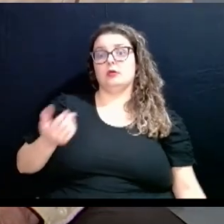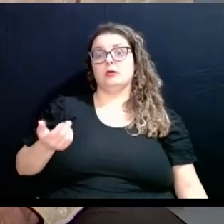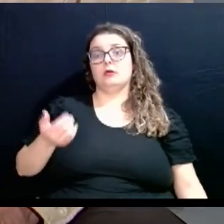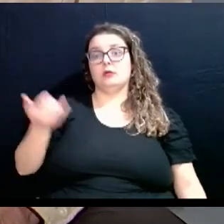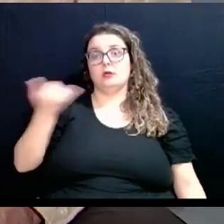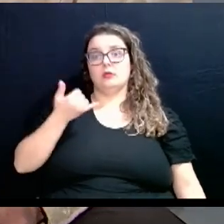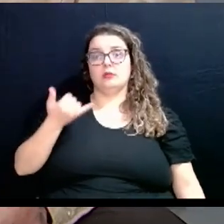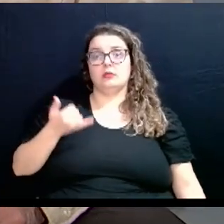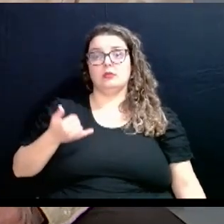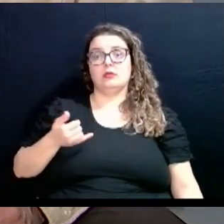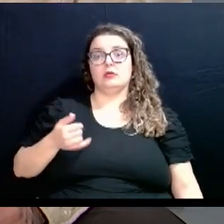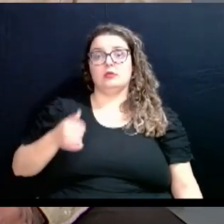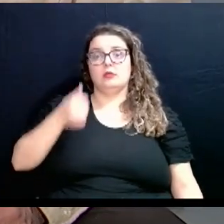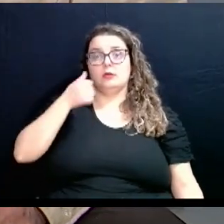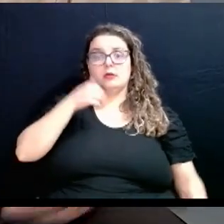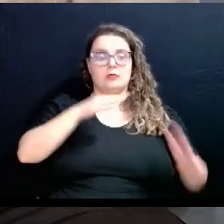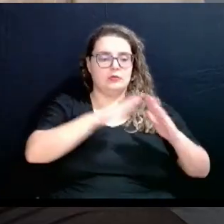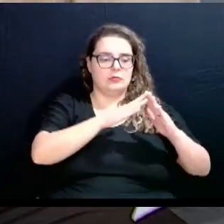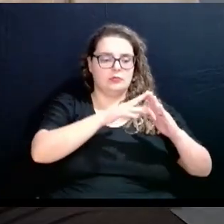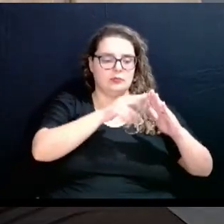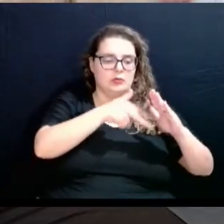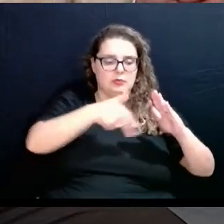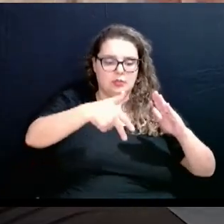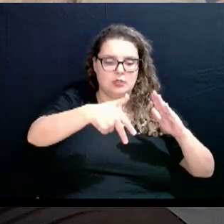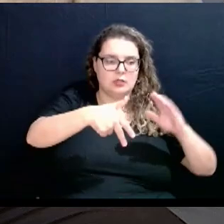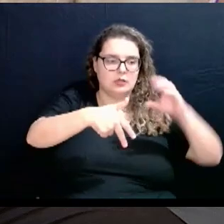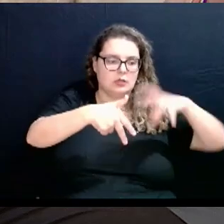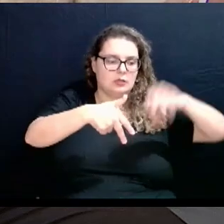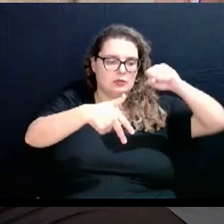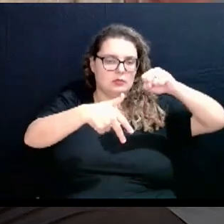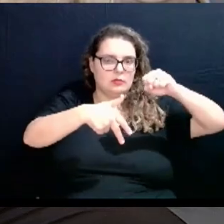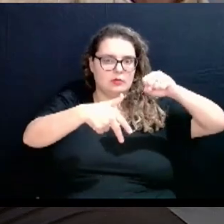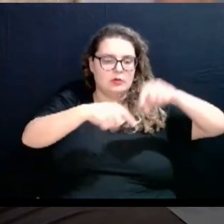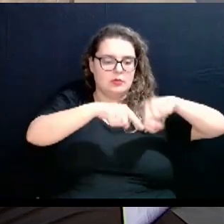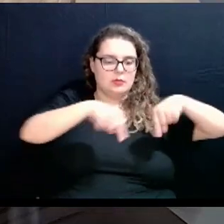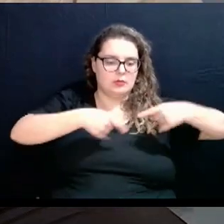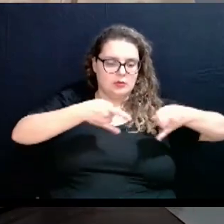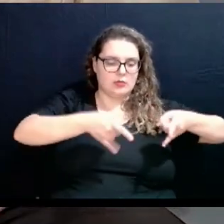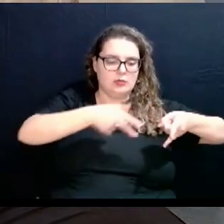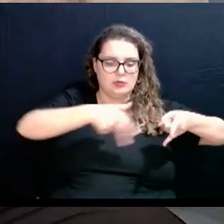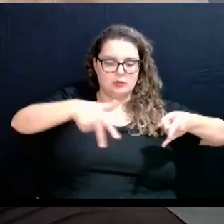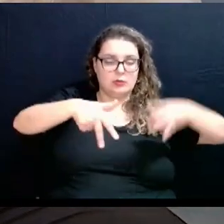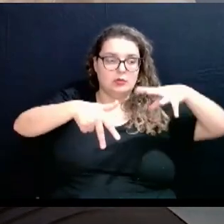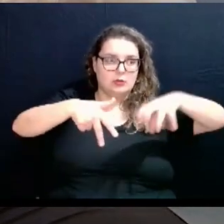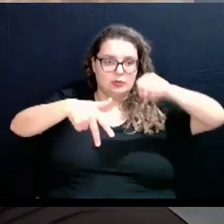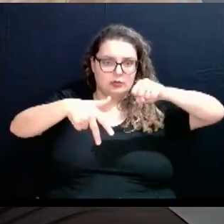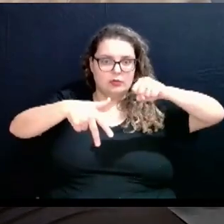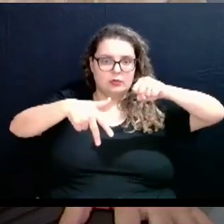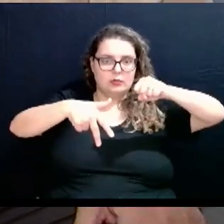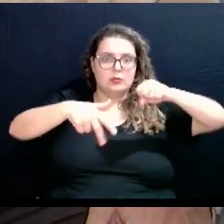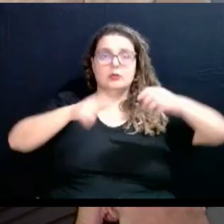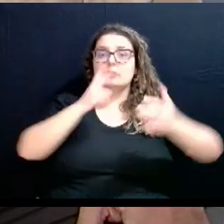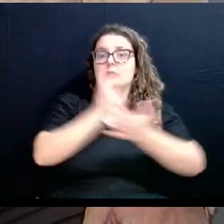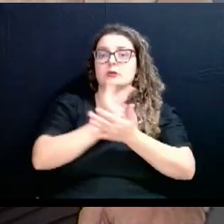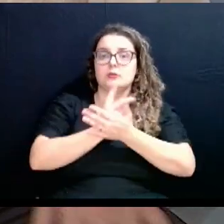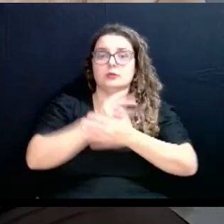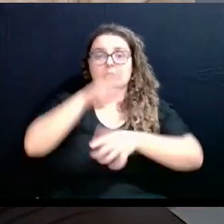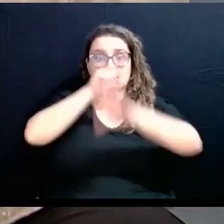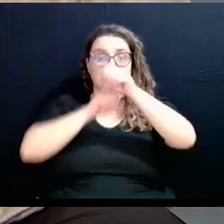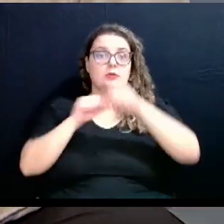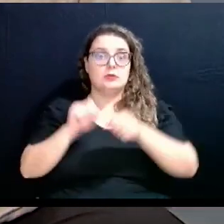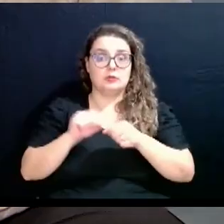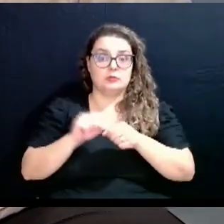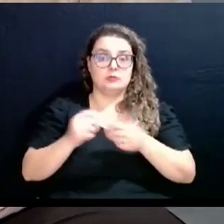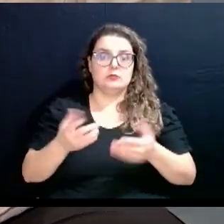não me deixava em paz, minha avó sempre falava, saiu do lugar, apaga a luz, saiu do quarto, apaga a luz. E era isso que eu sempre